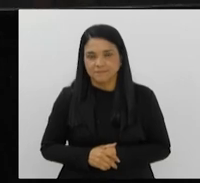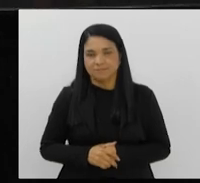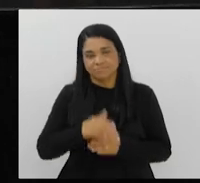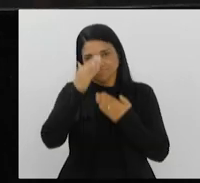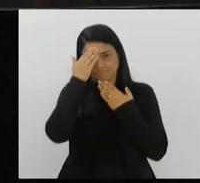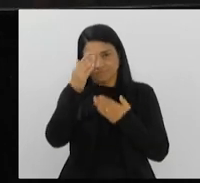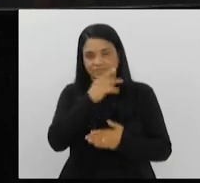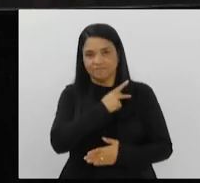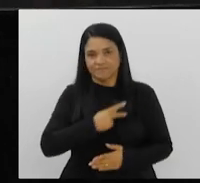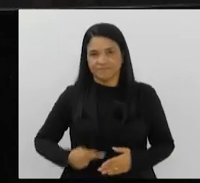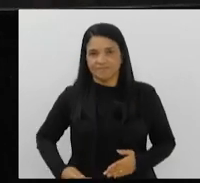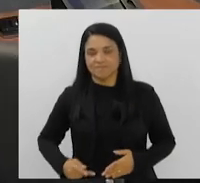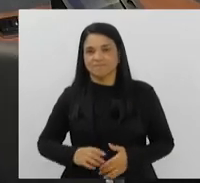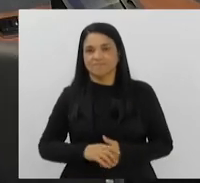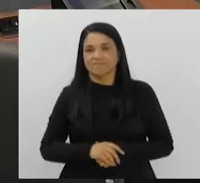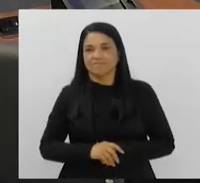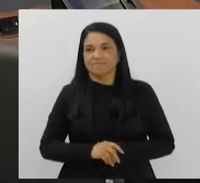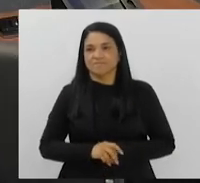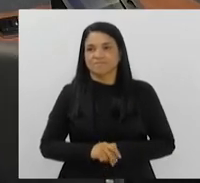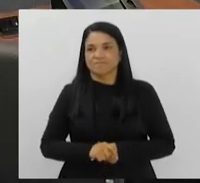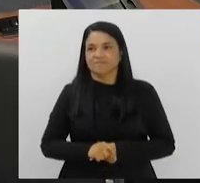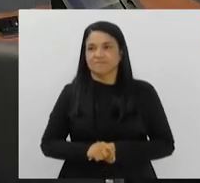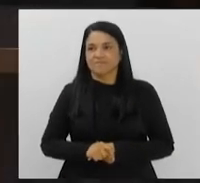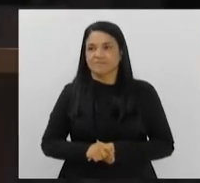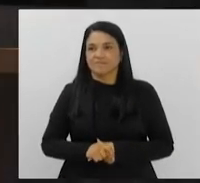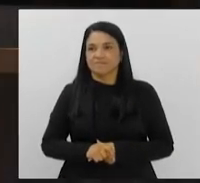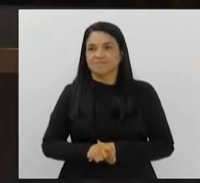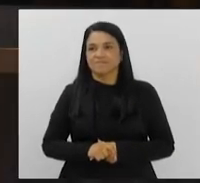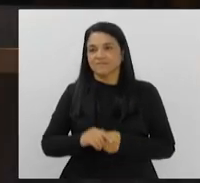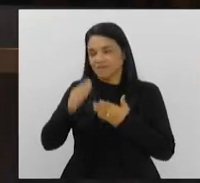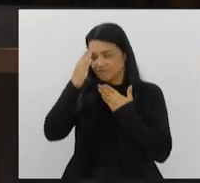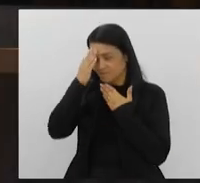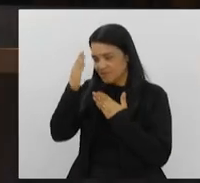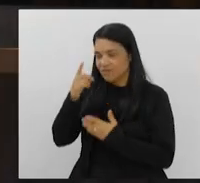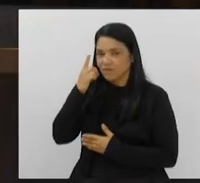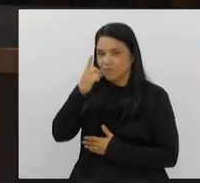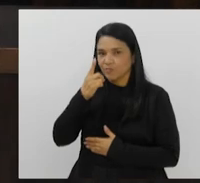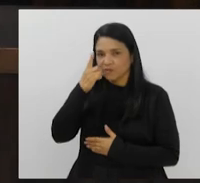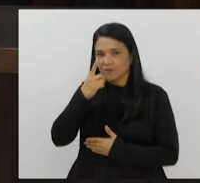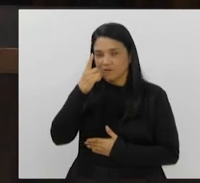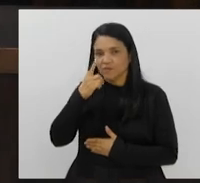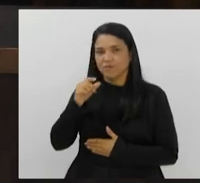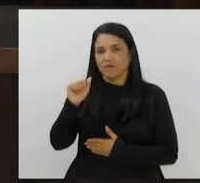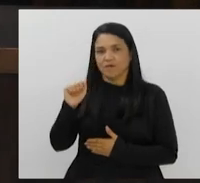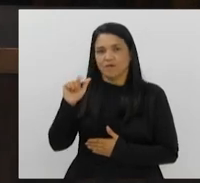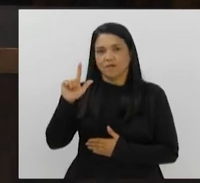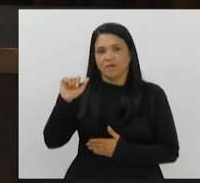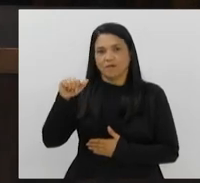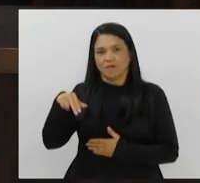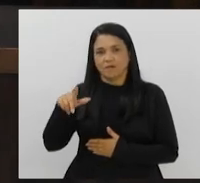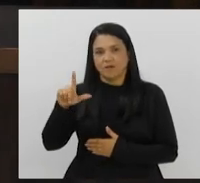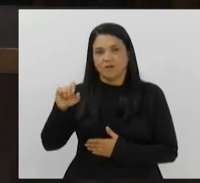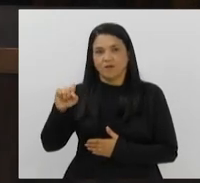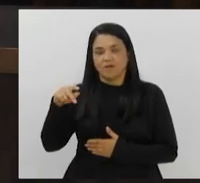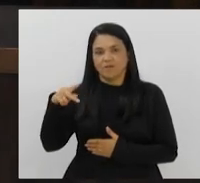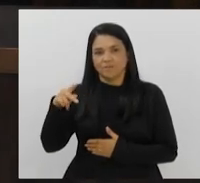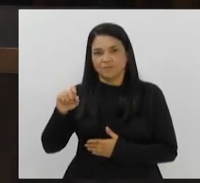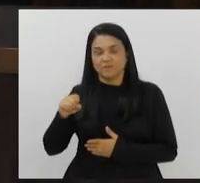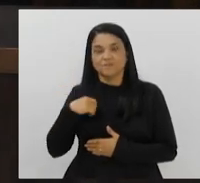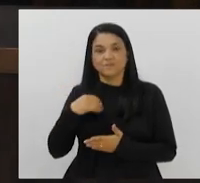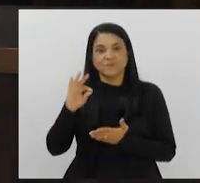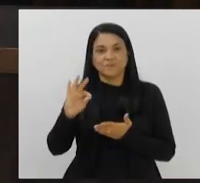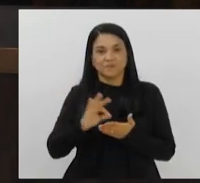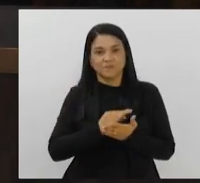obrigado, presidente. Muito obrigado, nosso nobre deputado Alain Lopes. Próximo orador aqui,